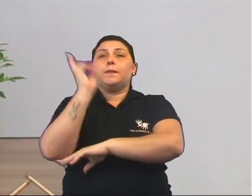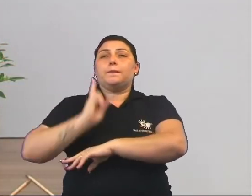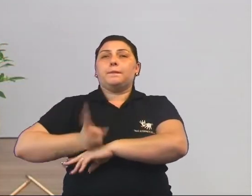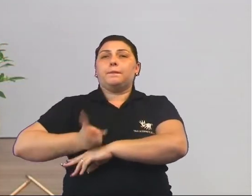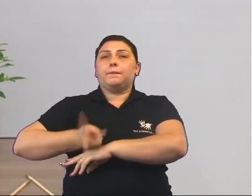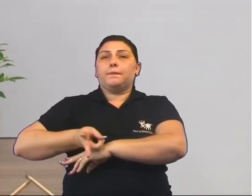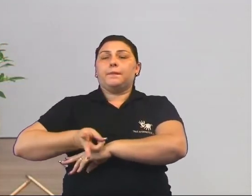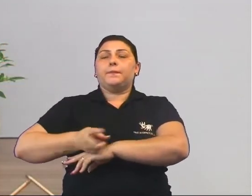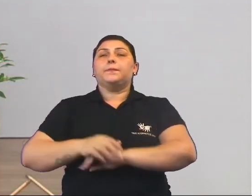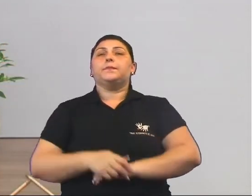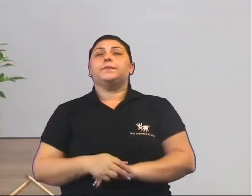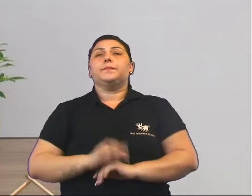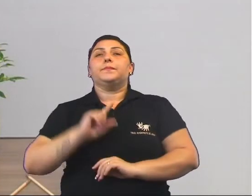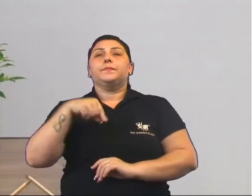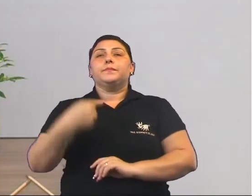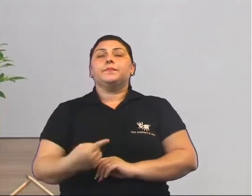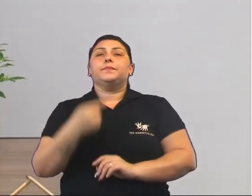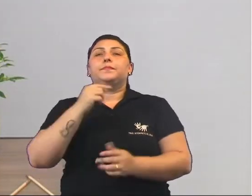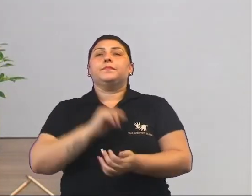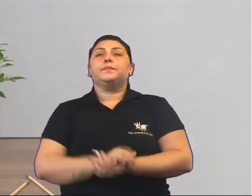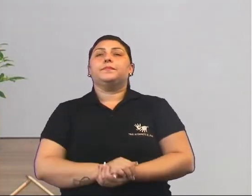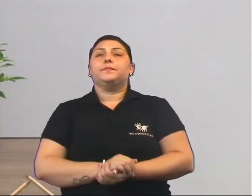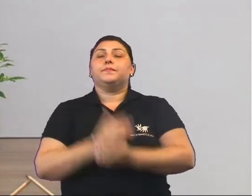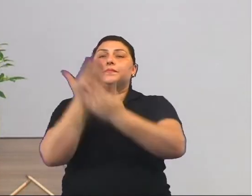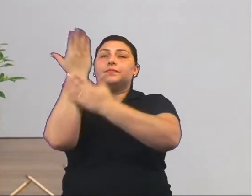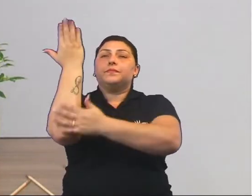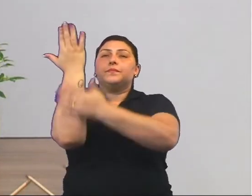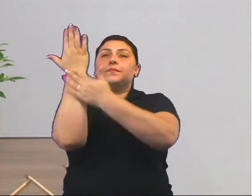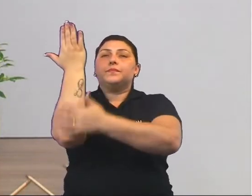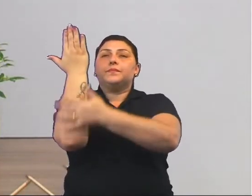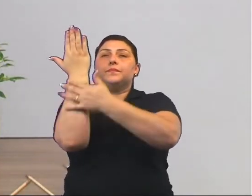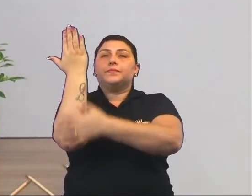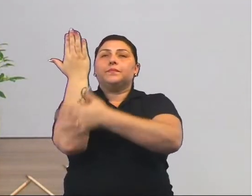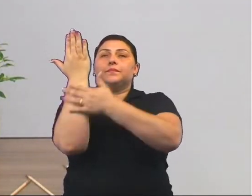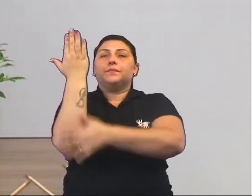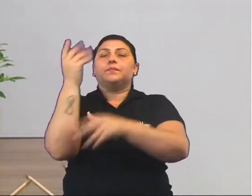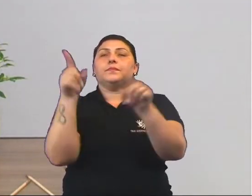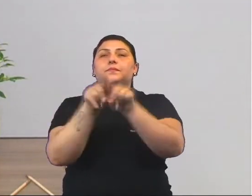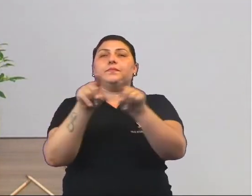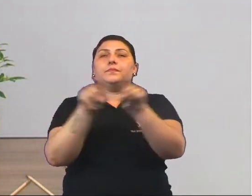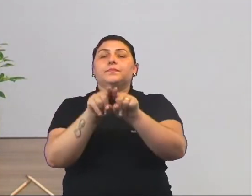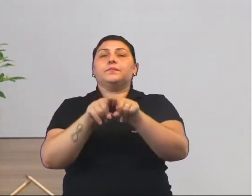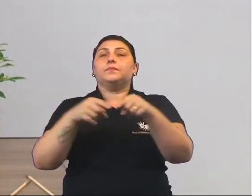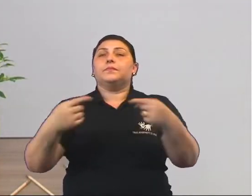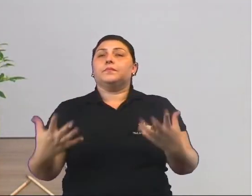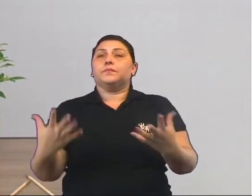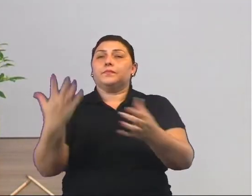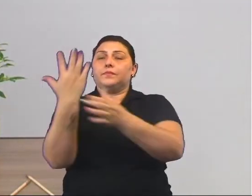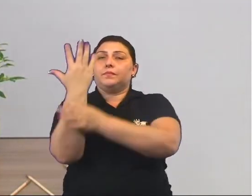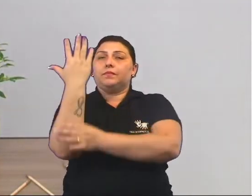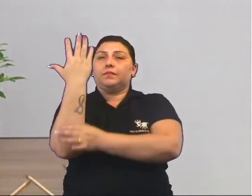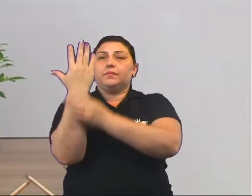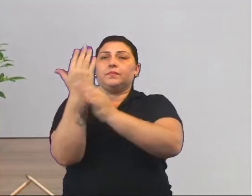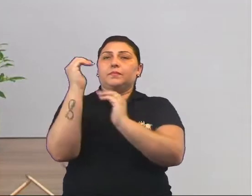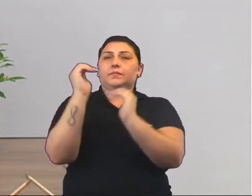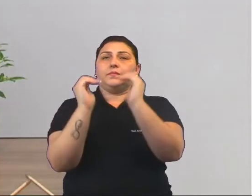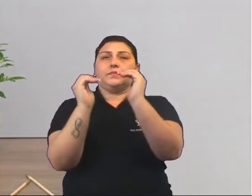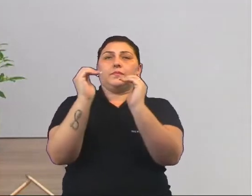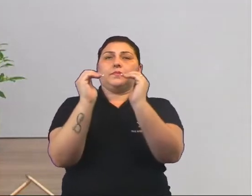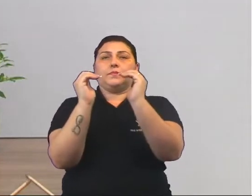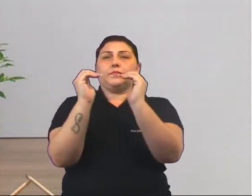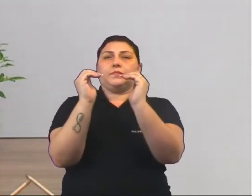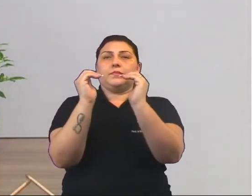firme. Depois nós temos a parte do caule. O caule também serve para sustentar a